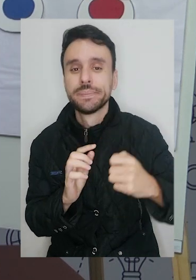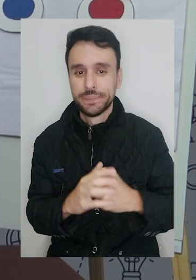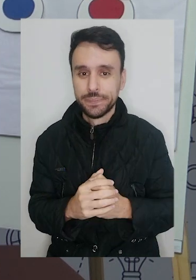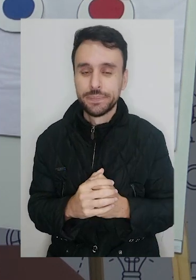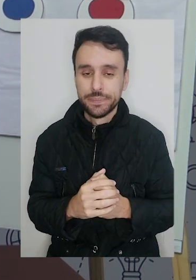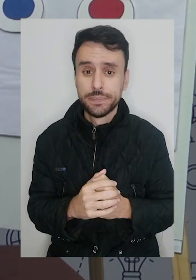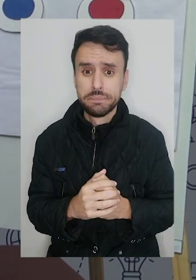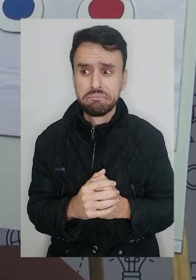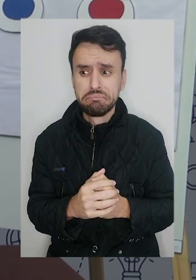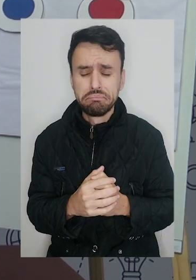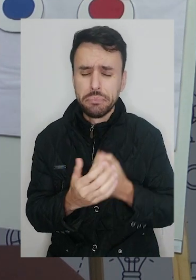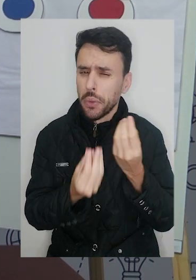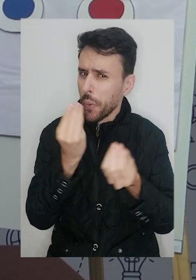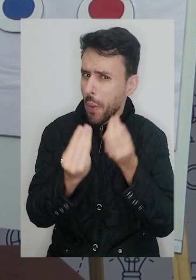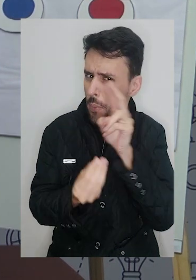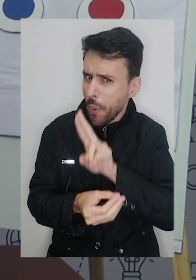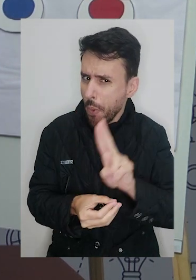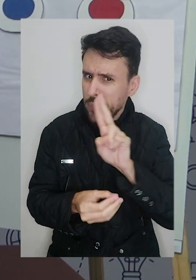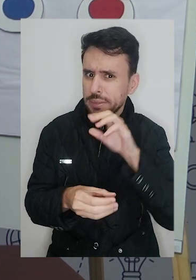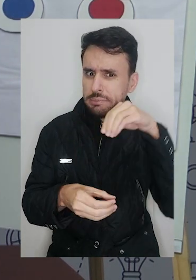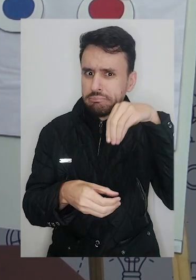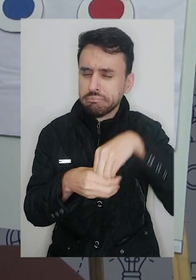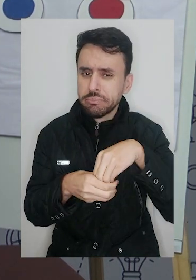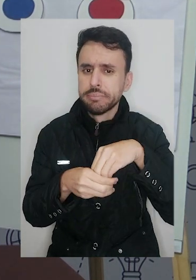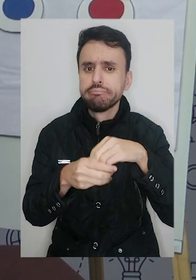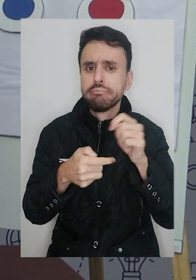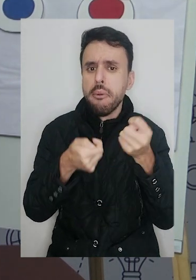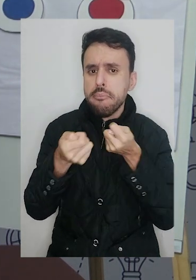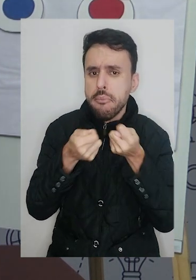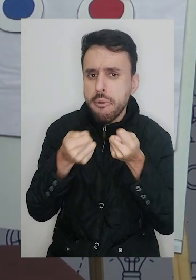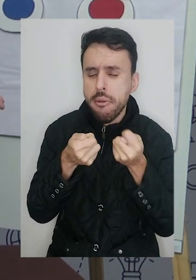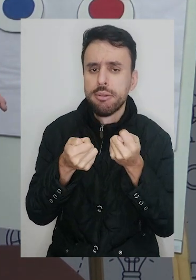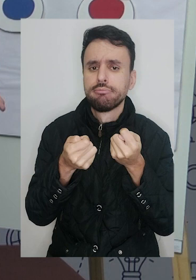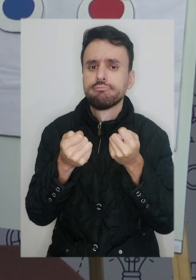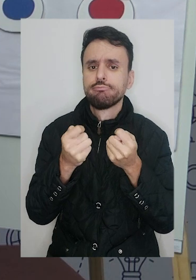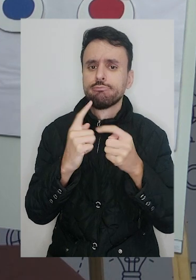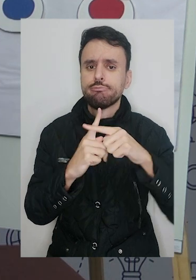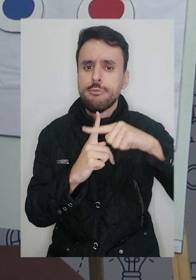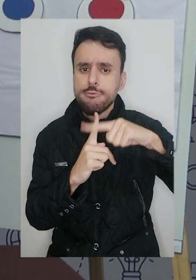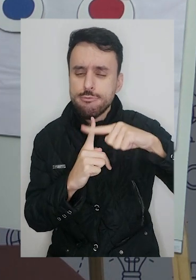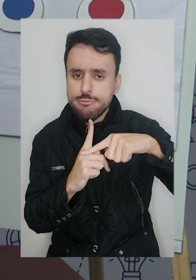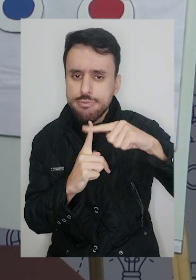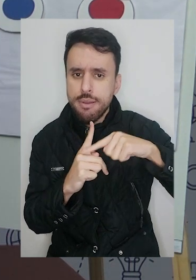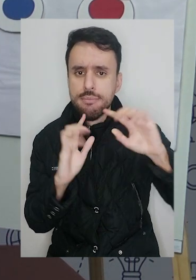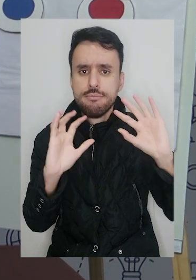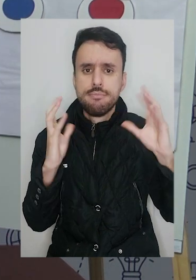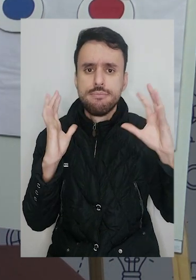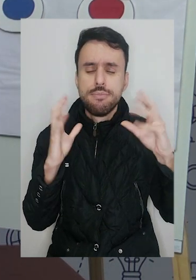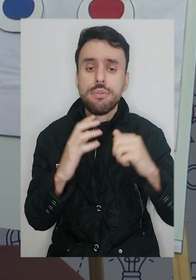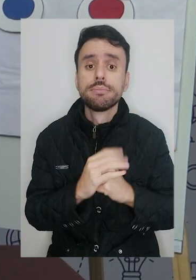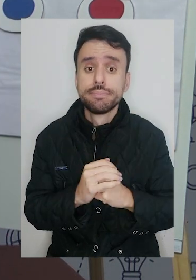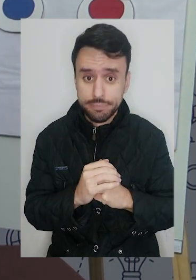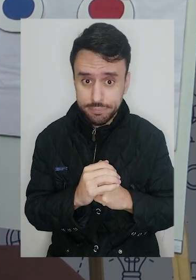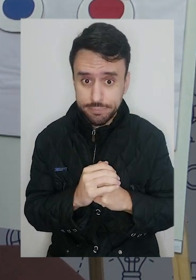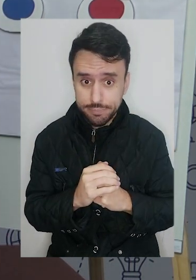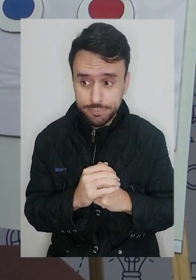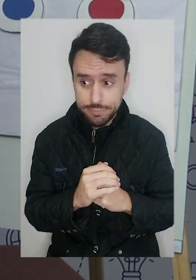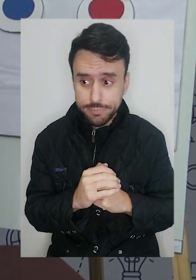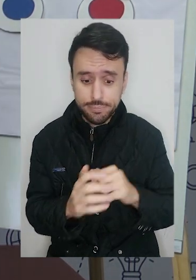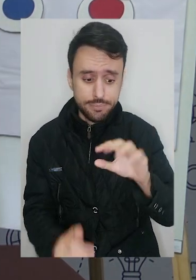E aí, um instrumento que nós usamos para saber, para medir a temperatura, é o